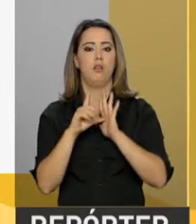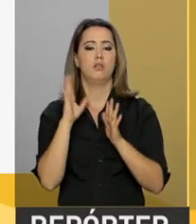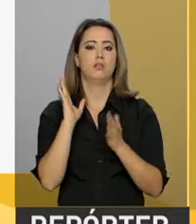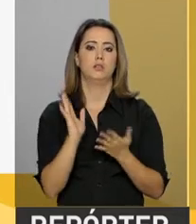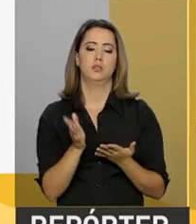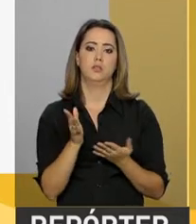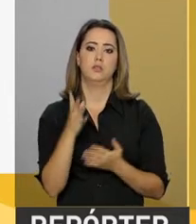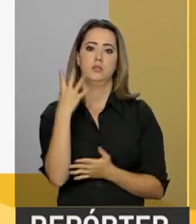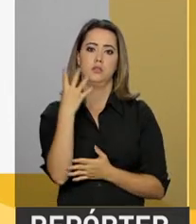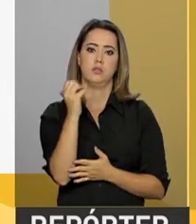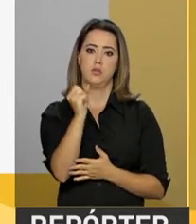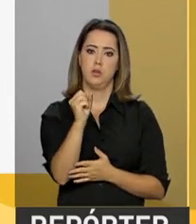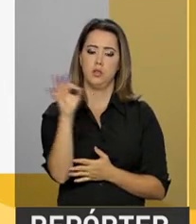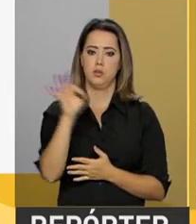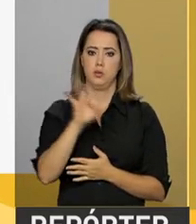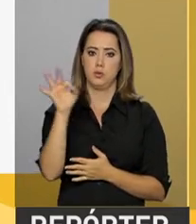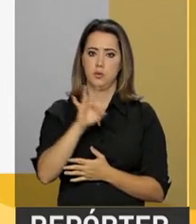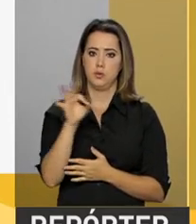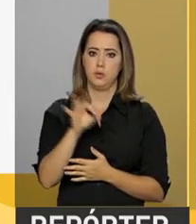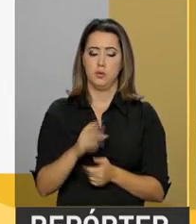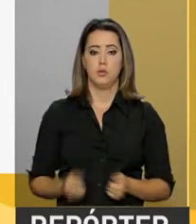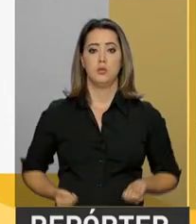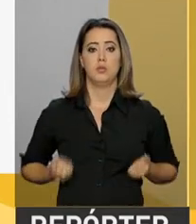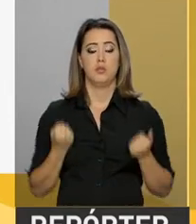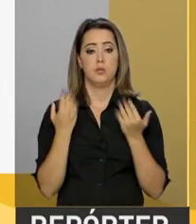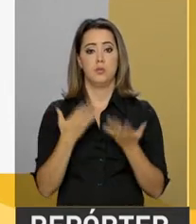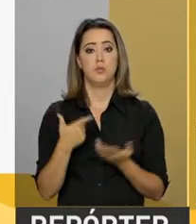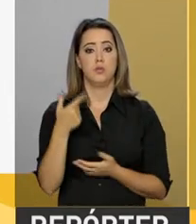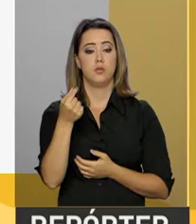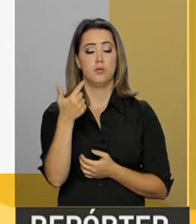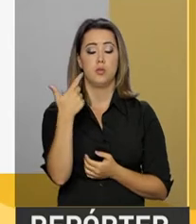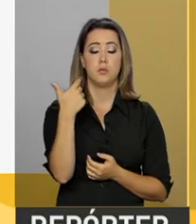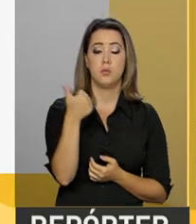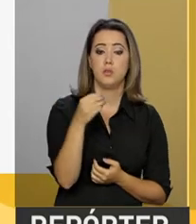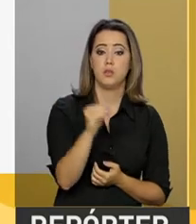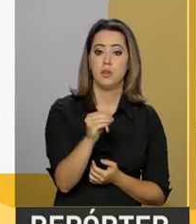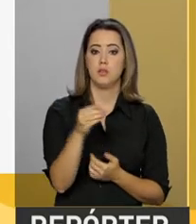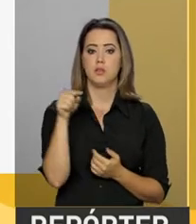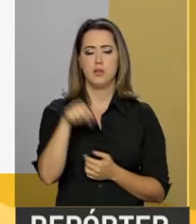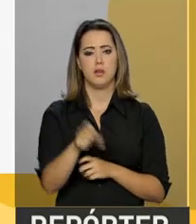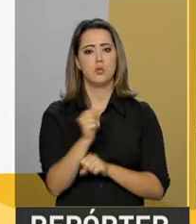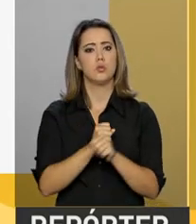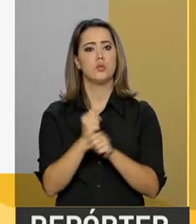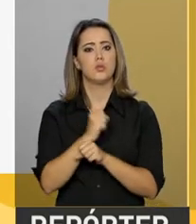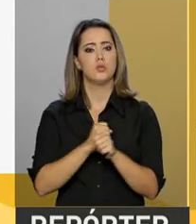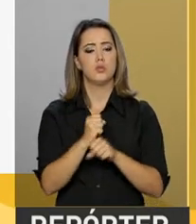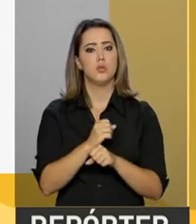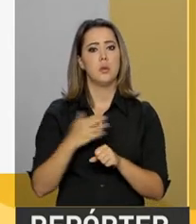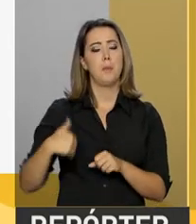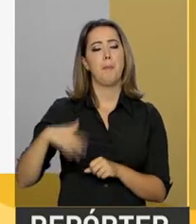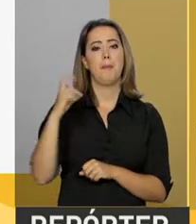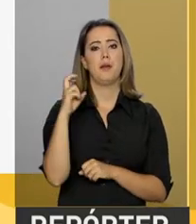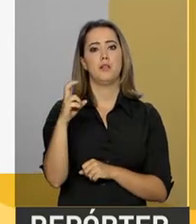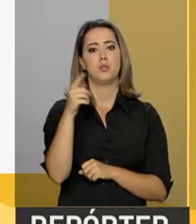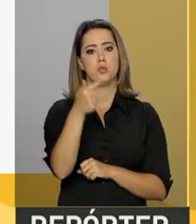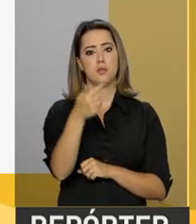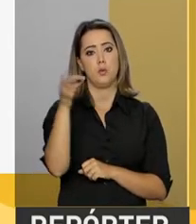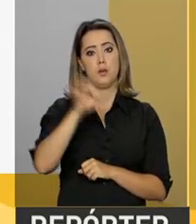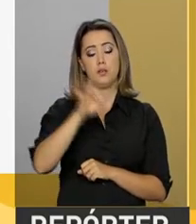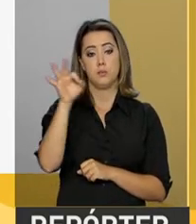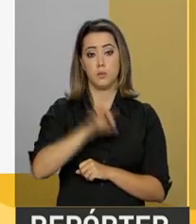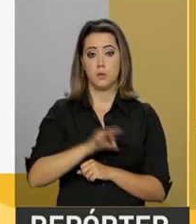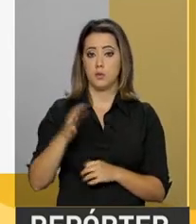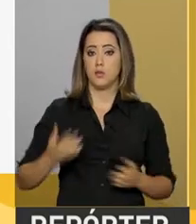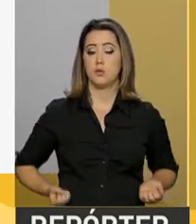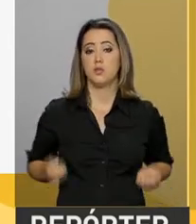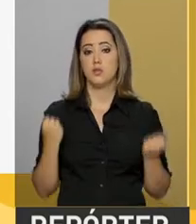48 49 por cento da despesa em 2010 para este ano ela vai ser mais de 57 por cento da despesa